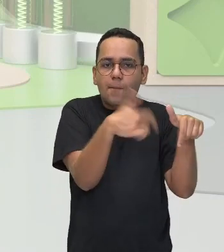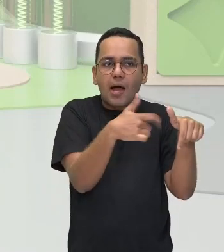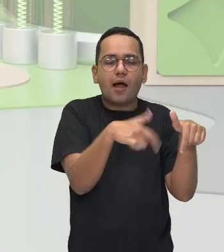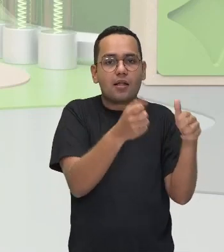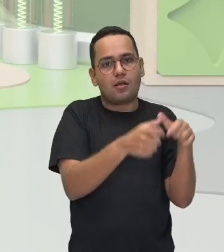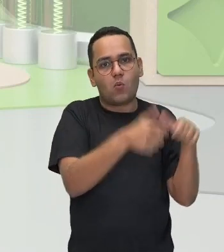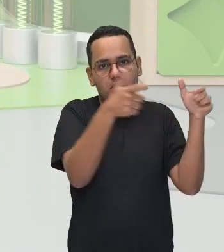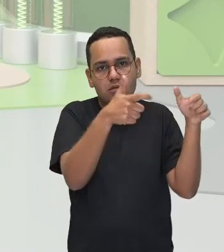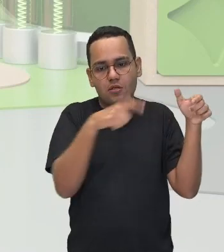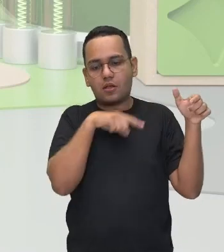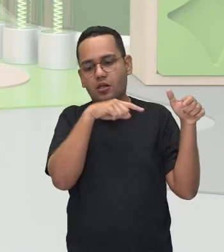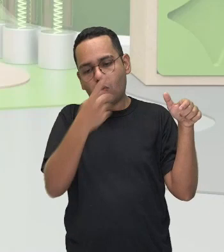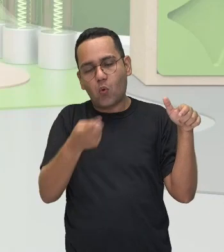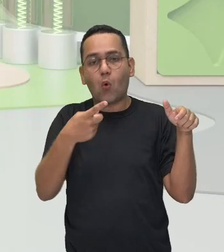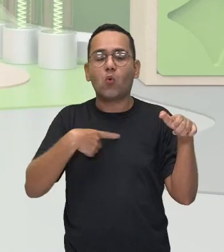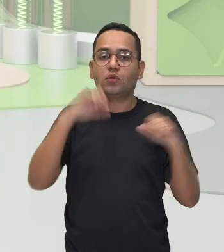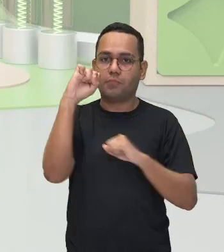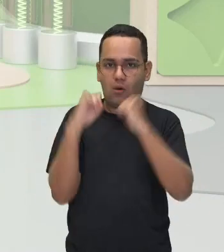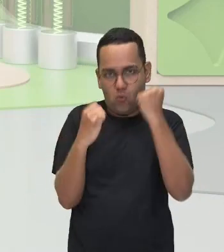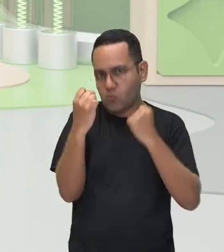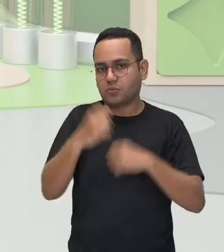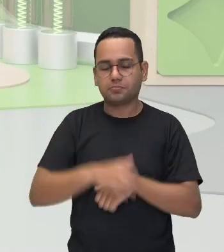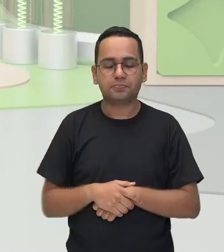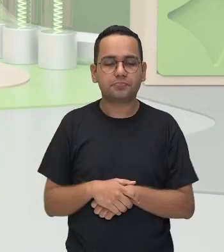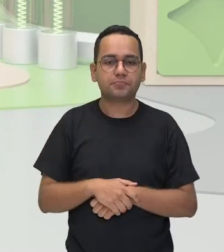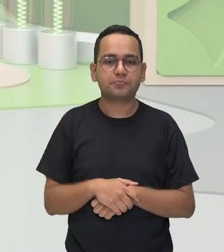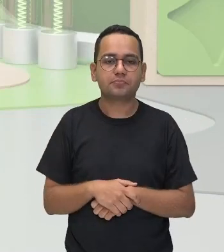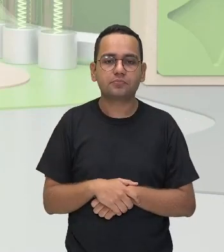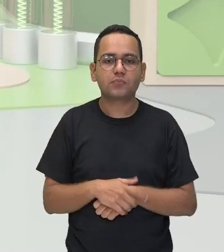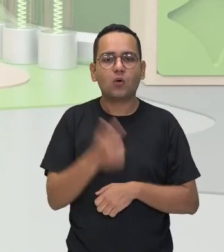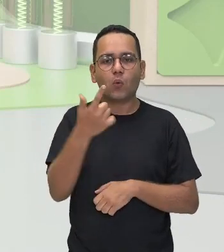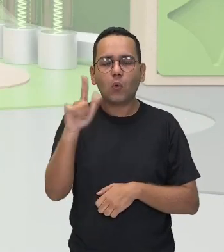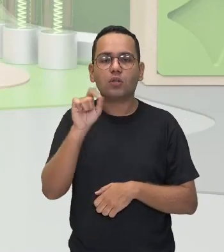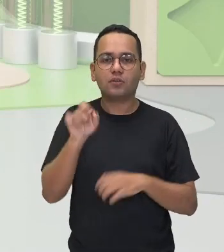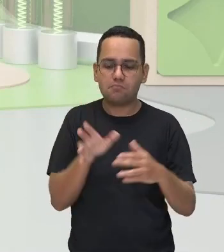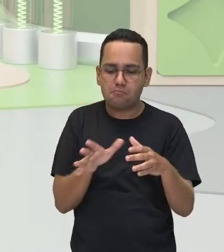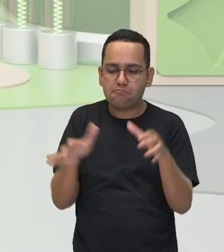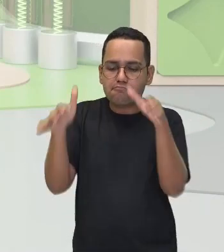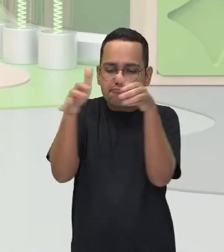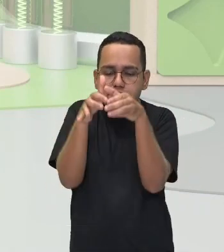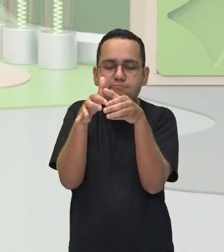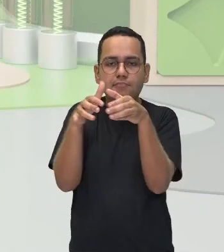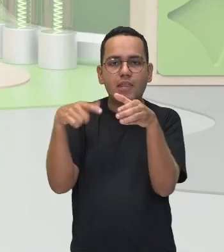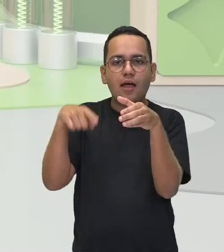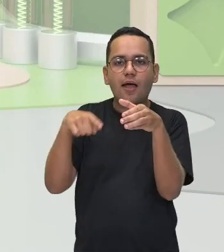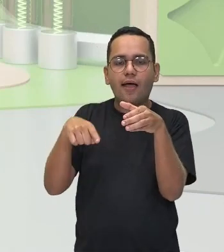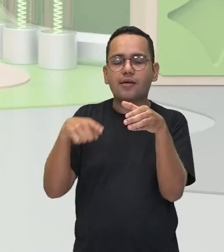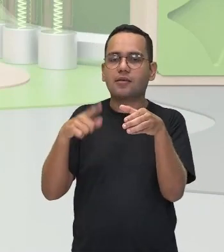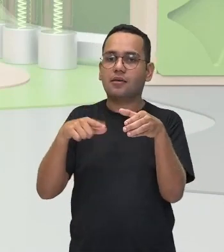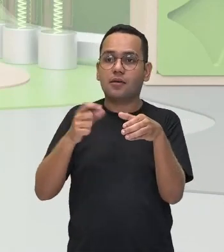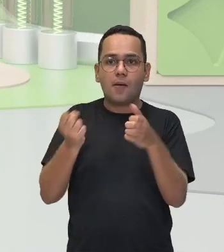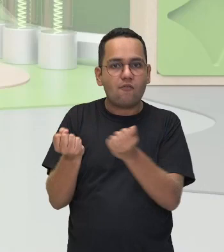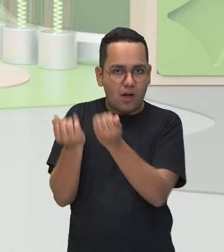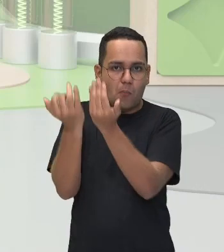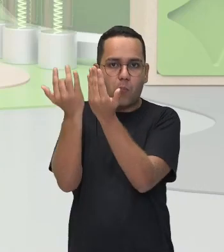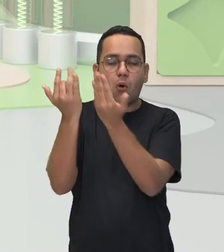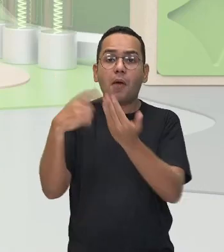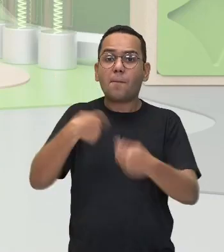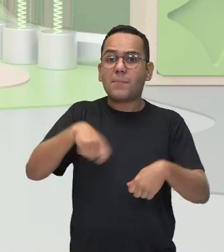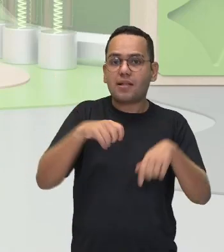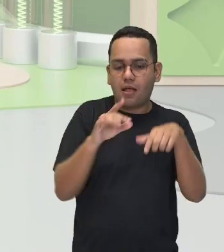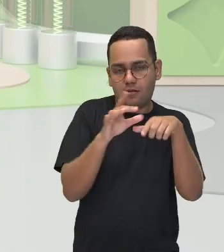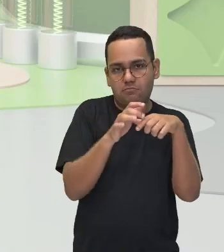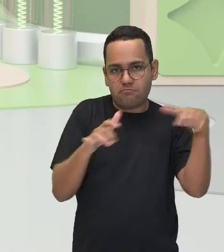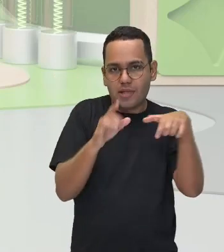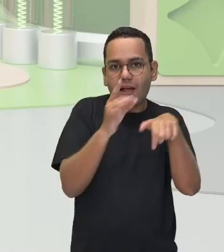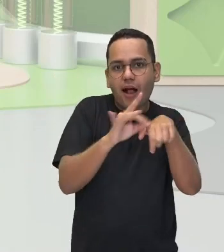de carvão e no uso de máquinas a vapor. Então, nesse momento aí, na Revolução Industrial, toda essa